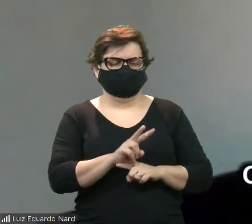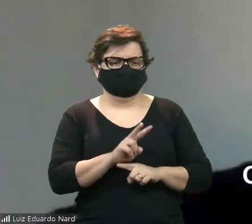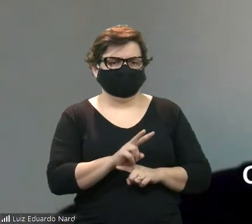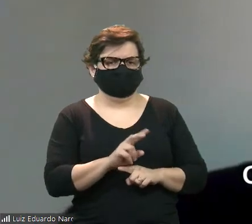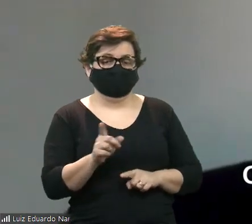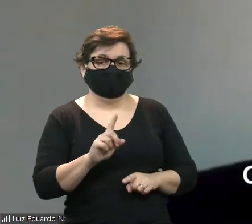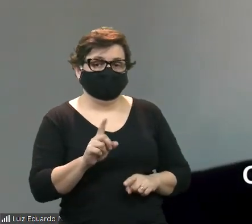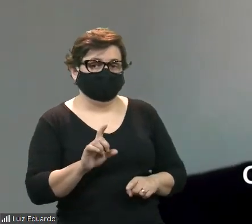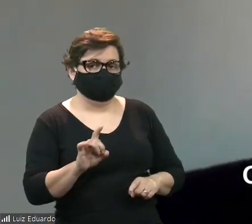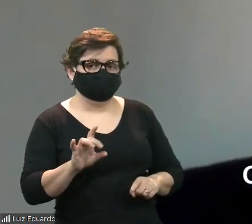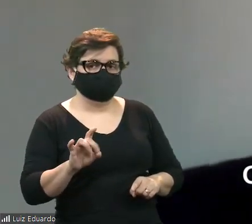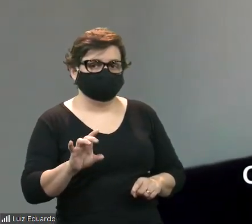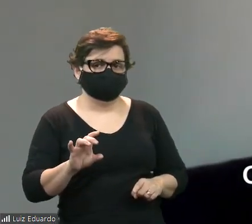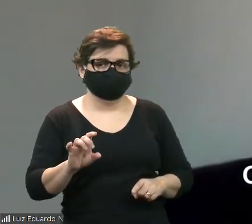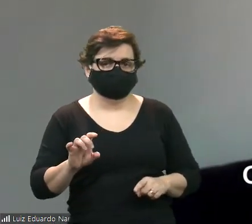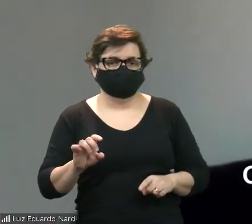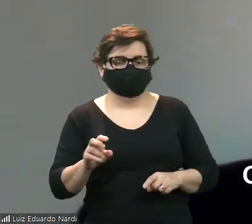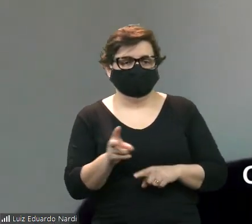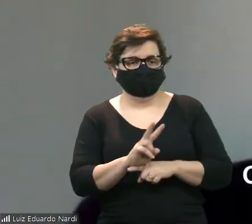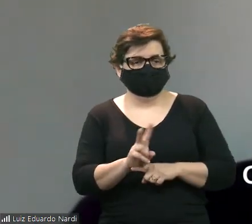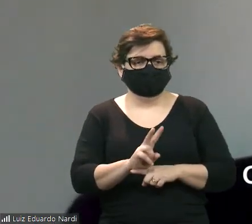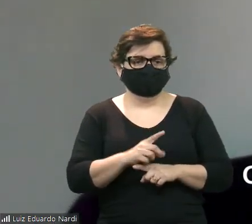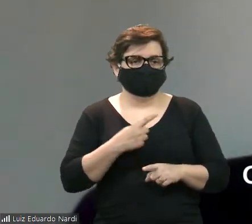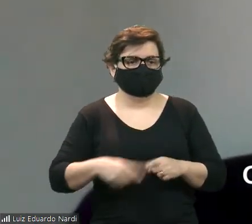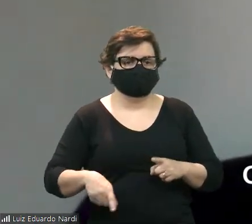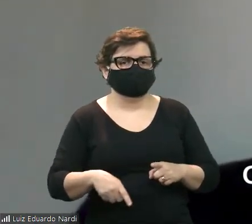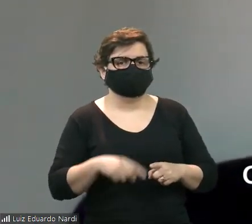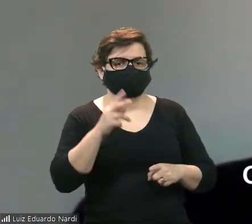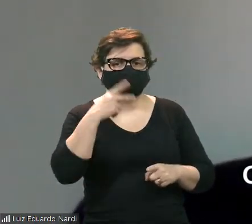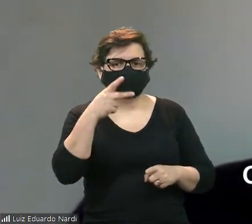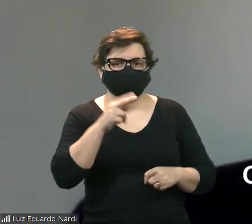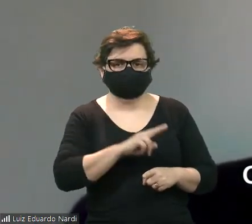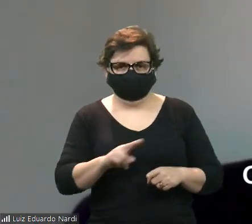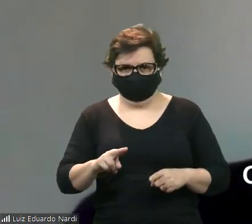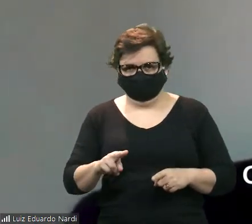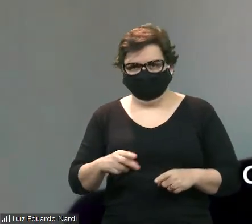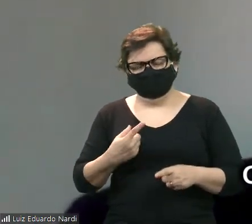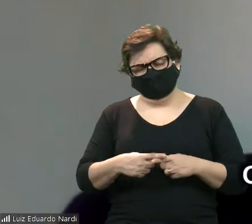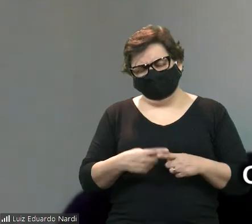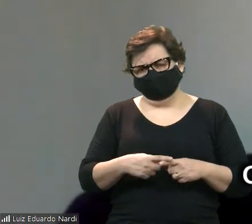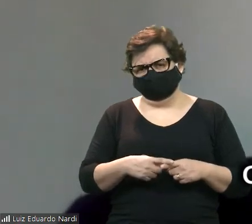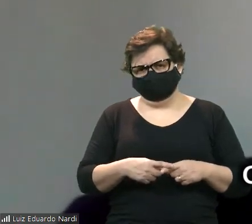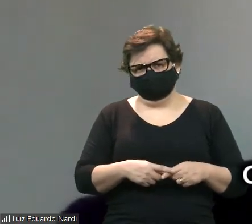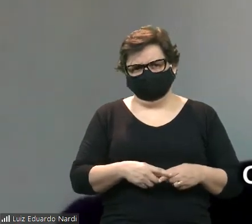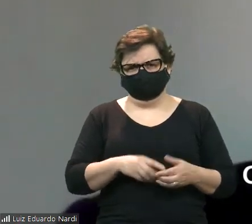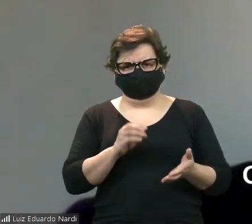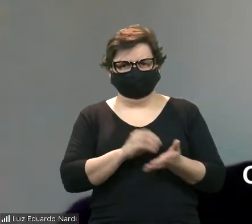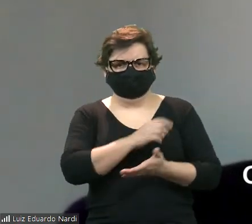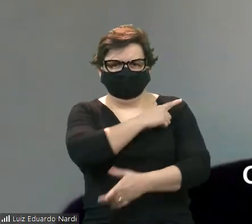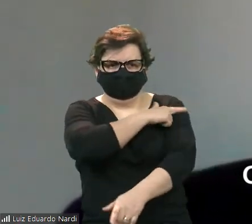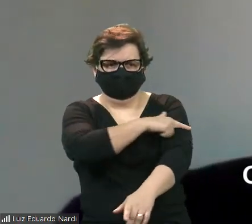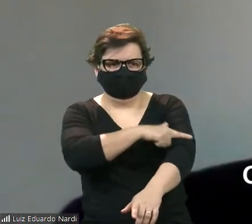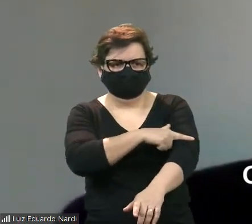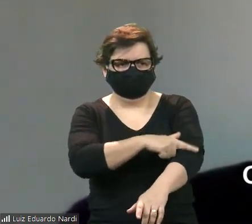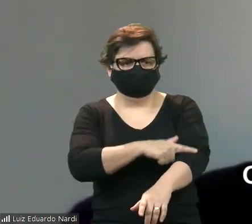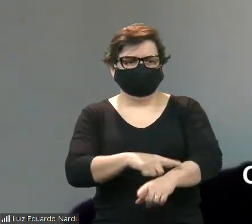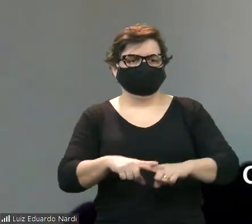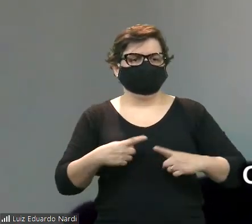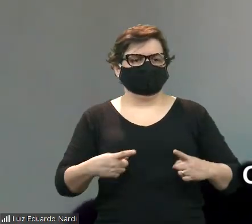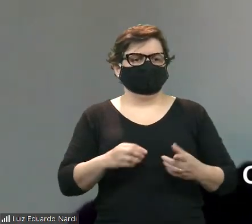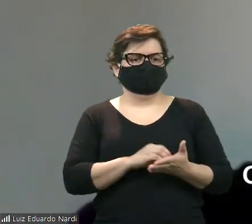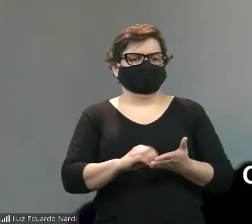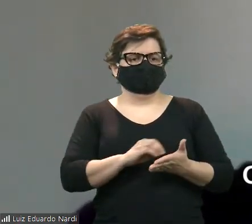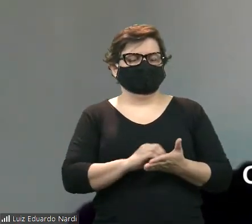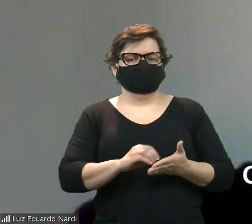de fiscais, não posso nominá-los, porque seria deselegante, mas de secretários insatisfeitos com